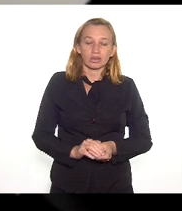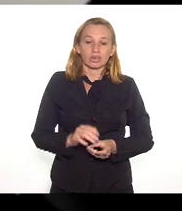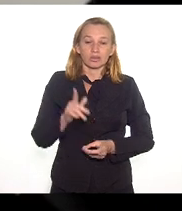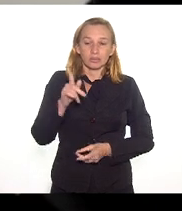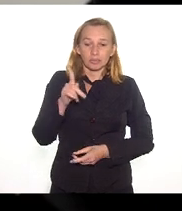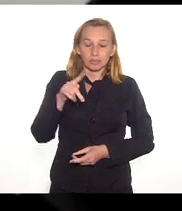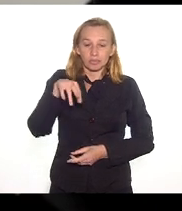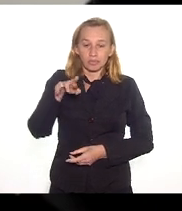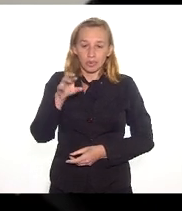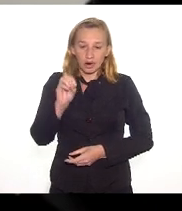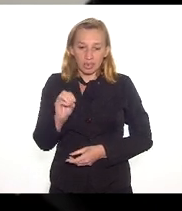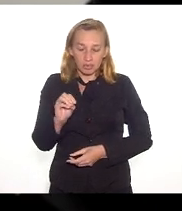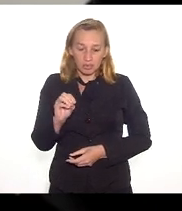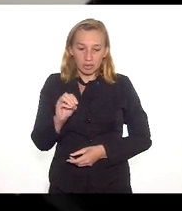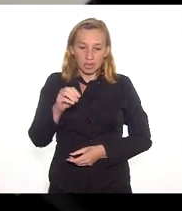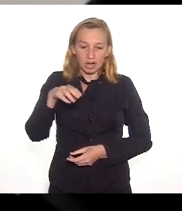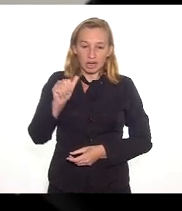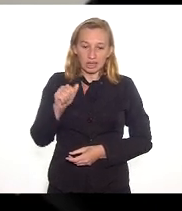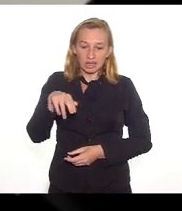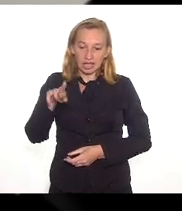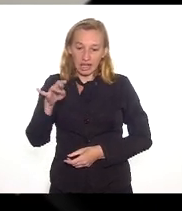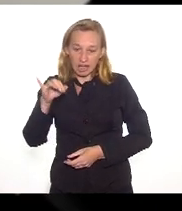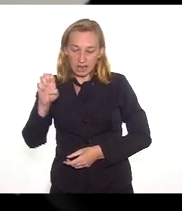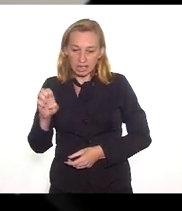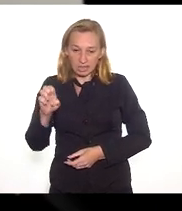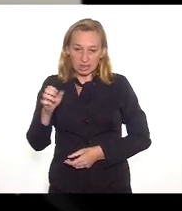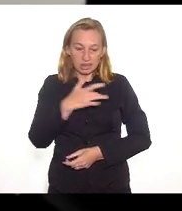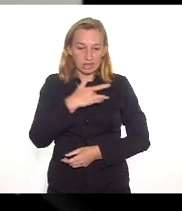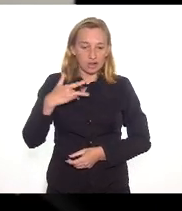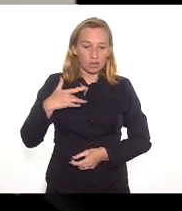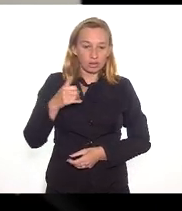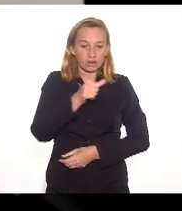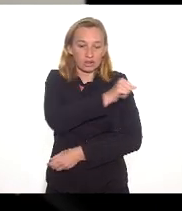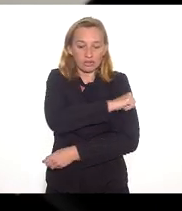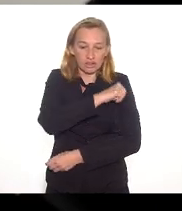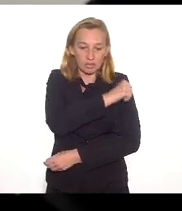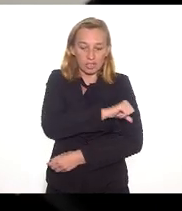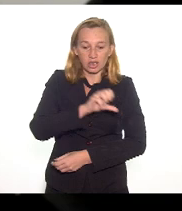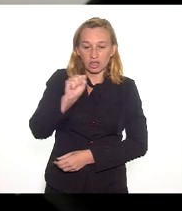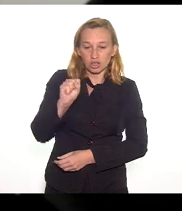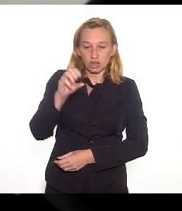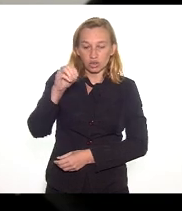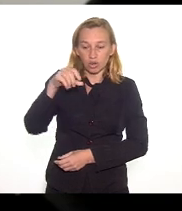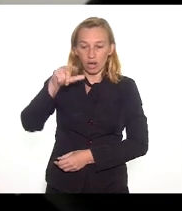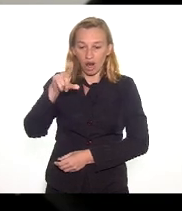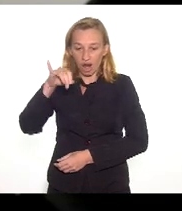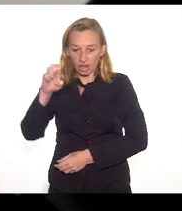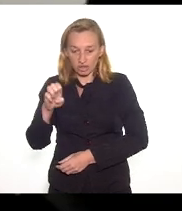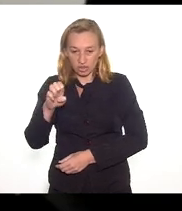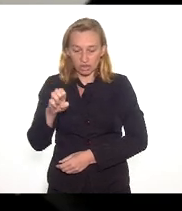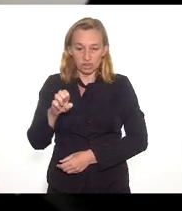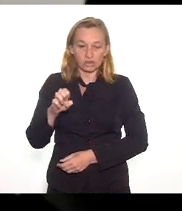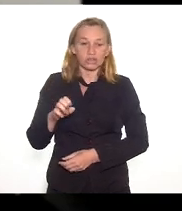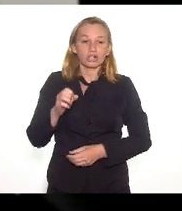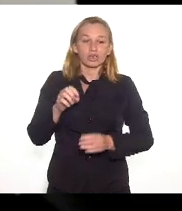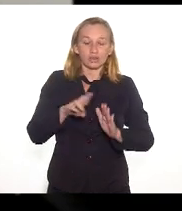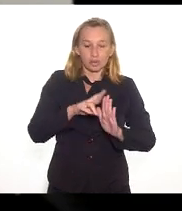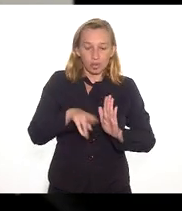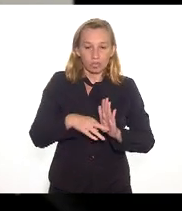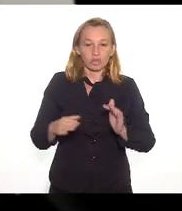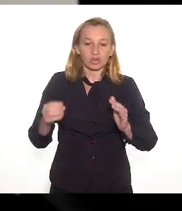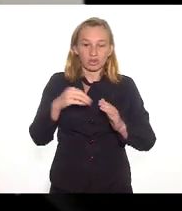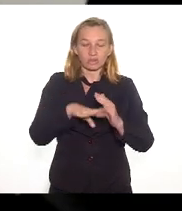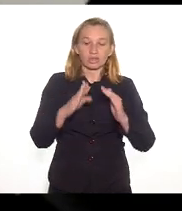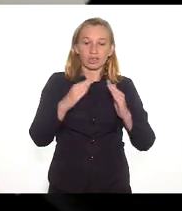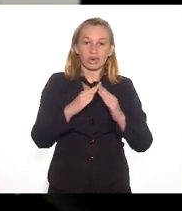Saúde à ilustríssima enfermeira Solange Aparecida Caetano. Perante pareceres das comissões de normas internas e proposições